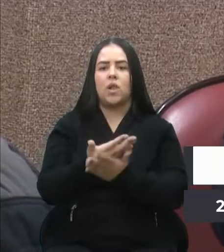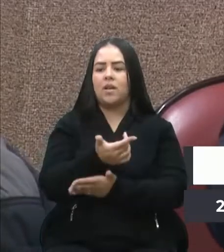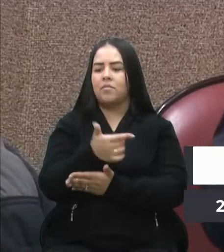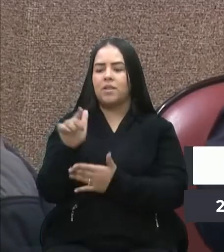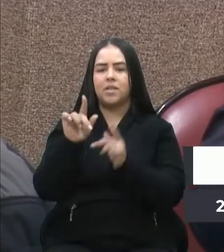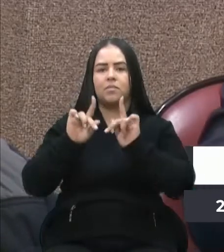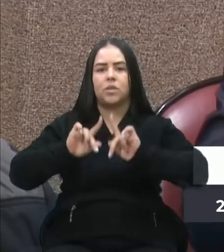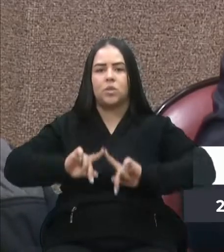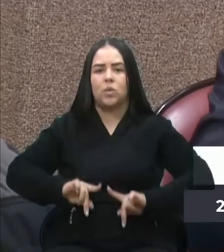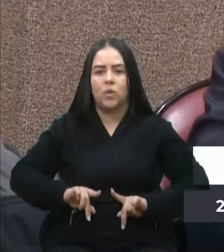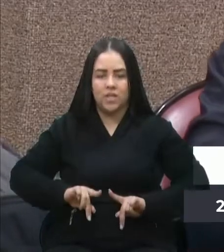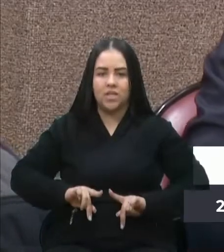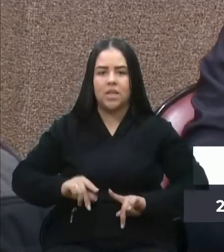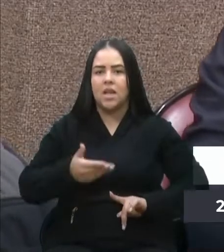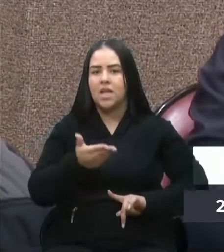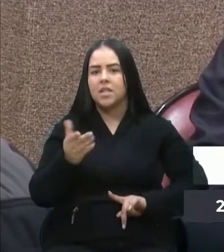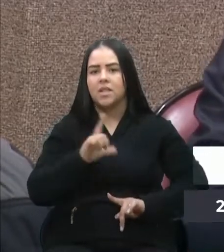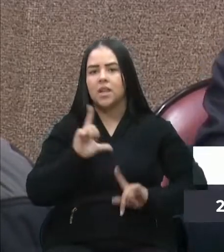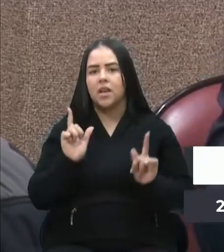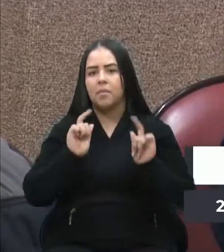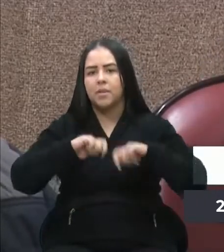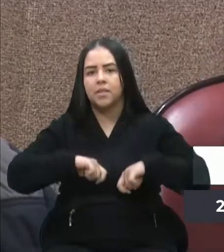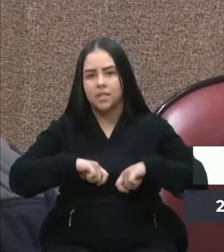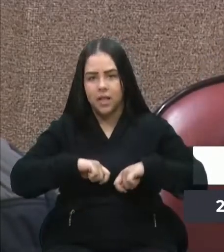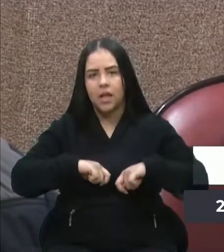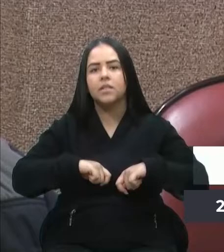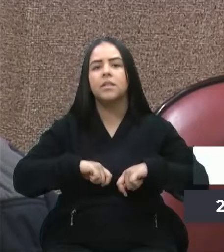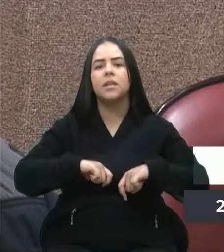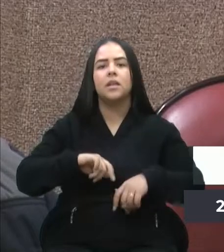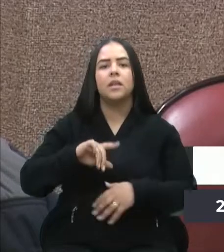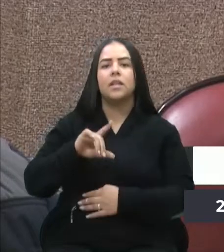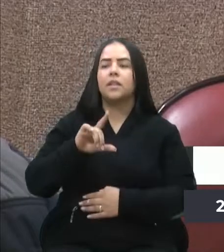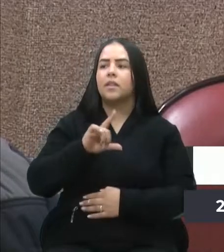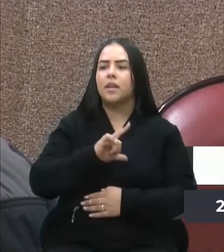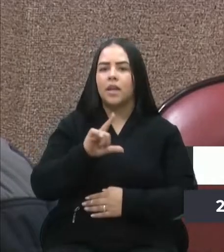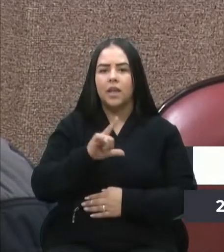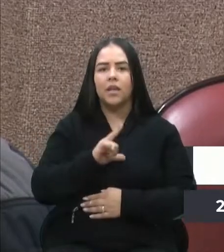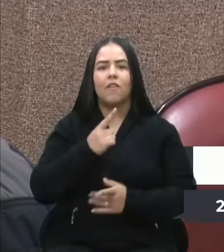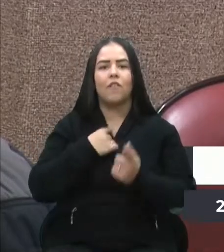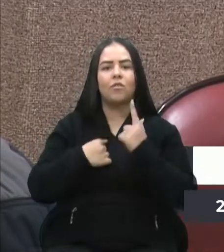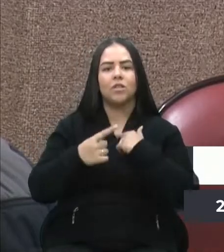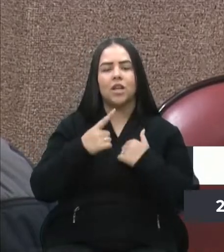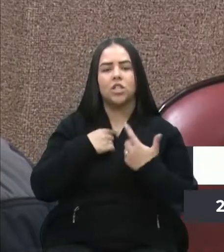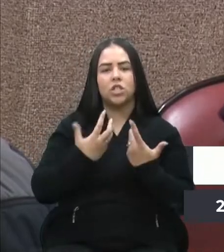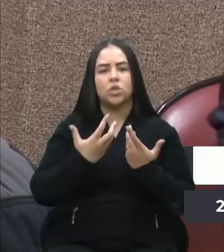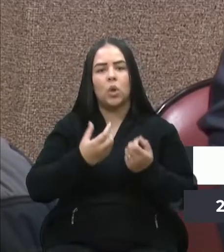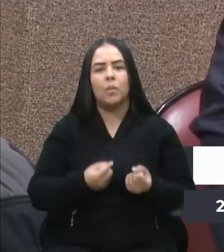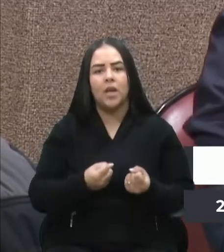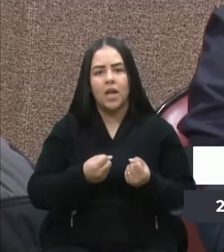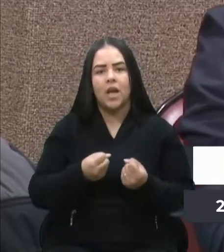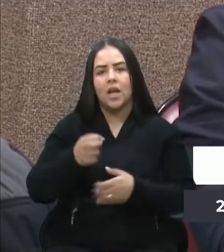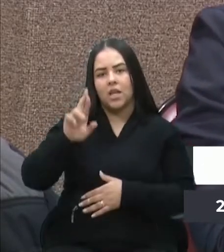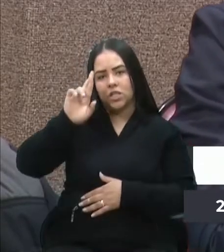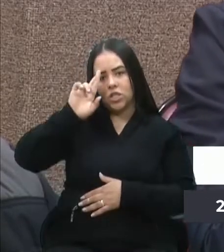pessoas que têm a capacidade, que têm o desejo de assumir a direção das escolas. Então, são duas coisas